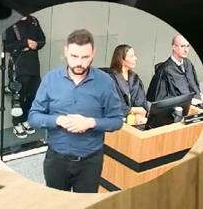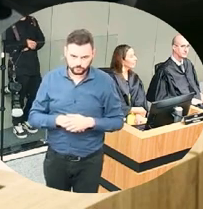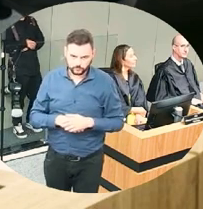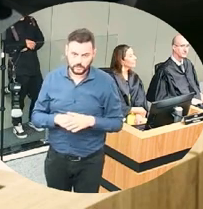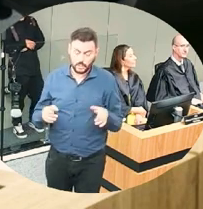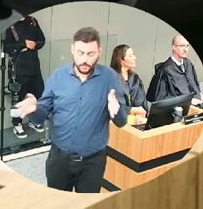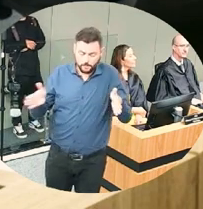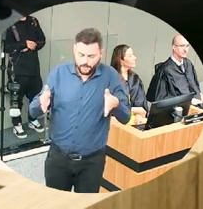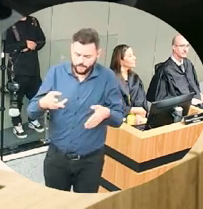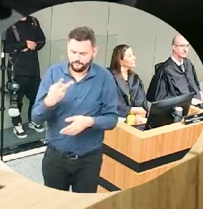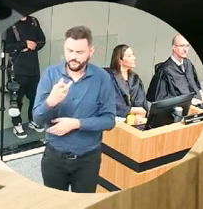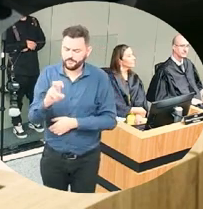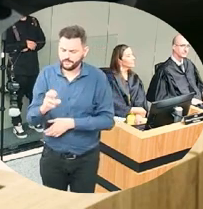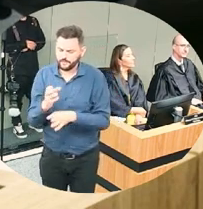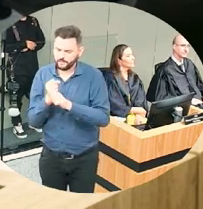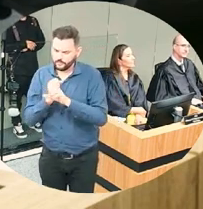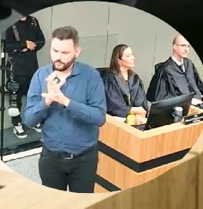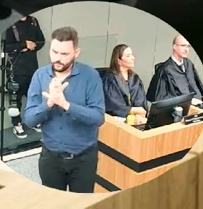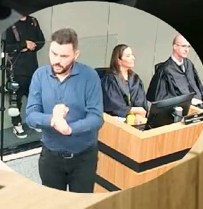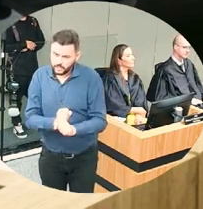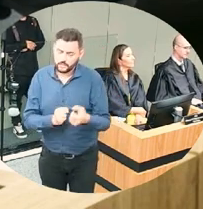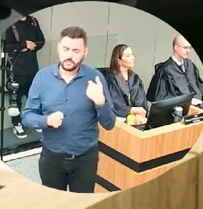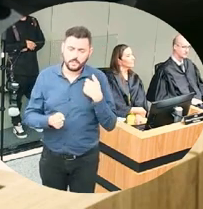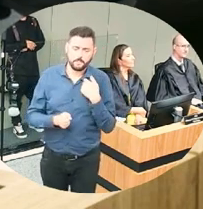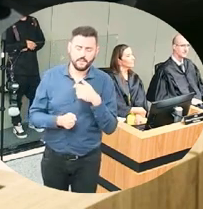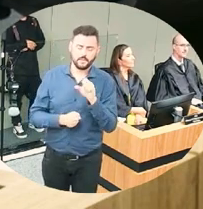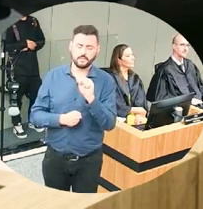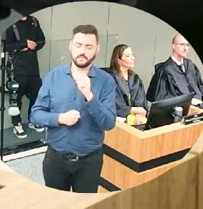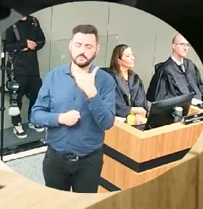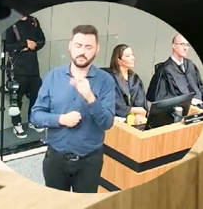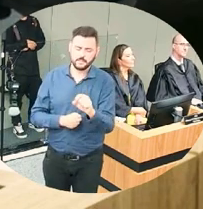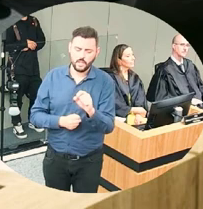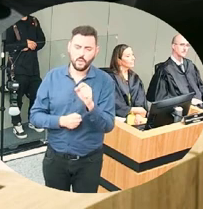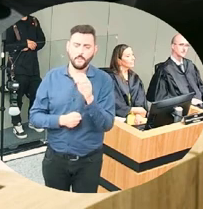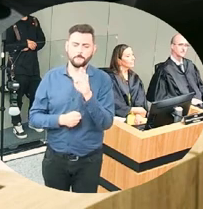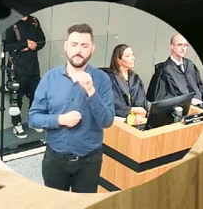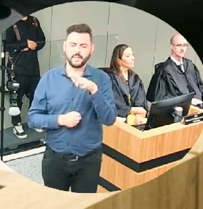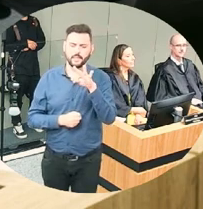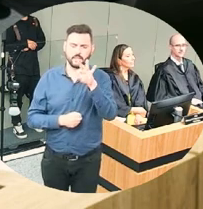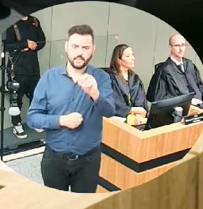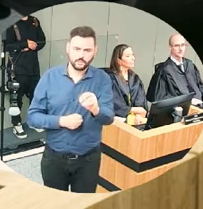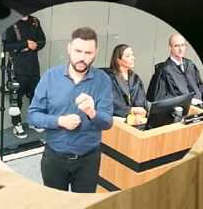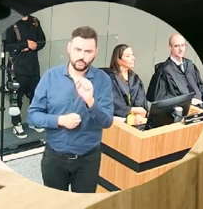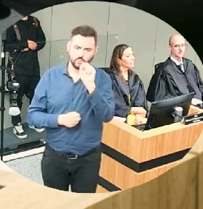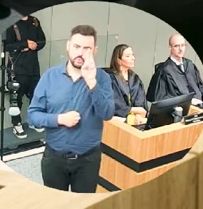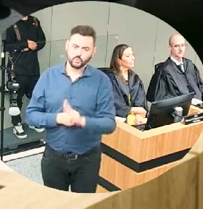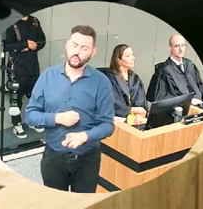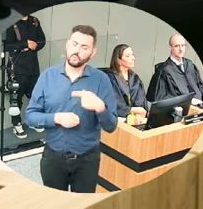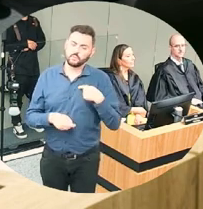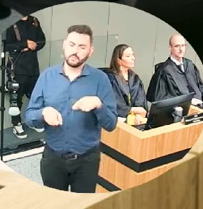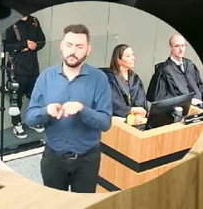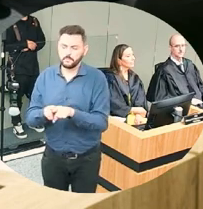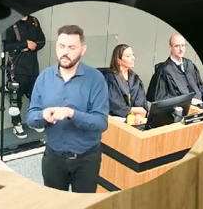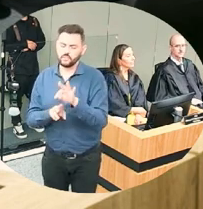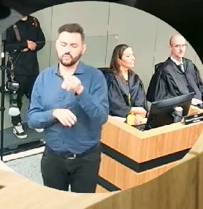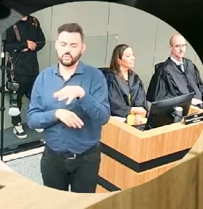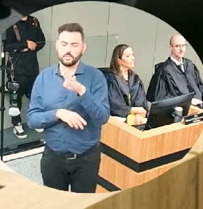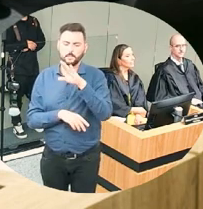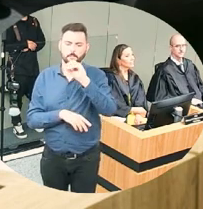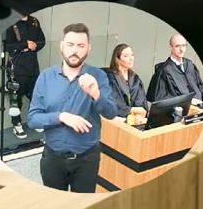de magistratura atuou nas cidades de São Bento do Sul Blumenau Timbó São José e